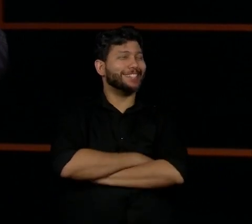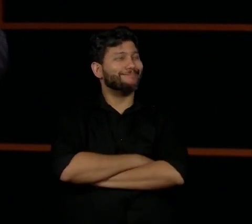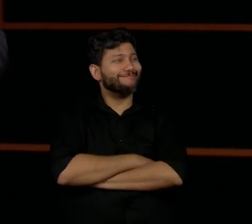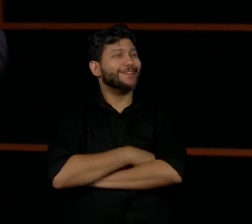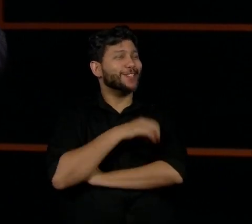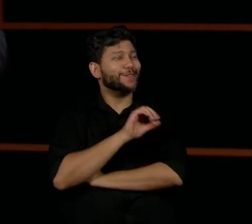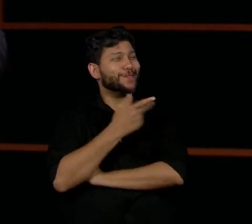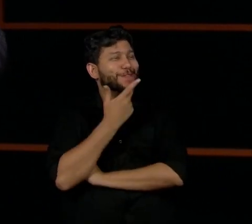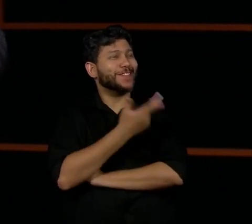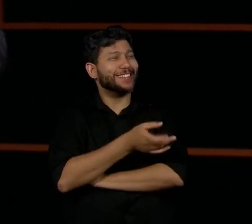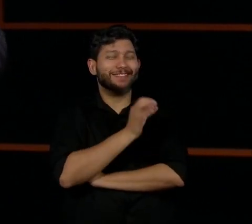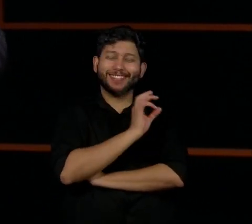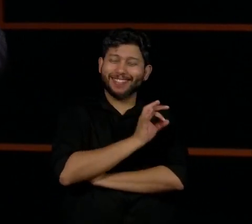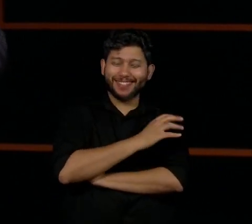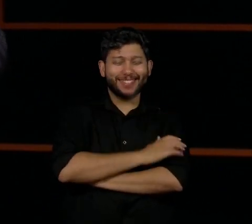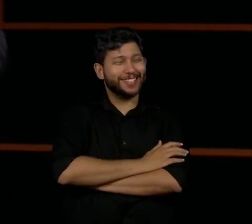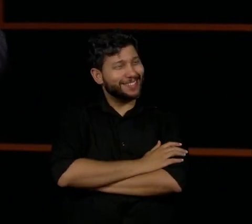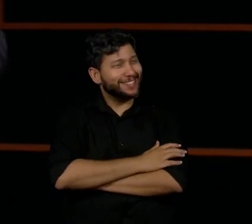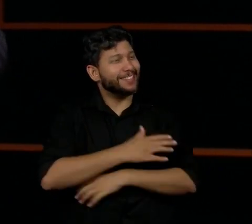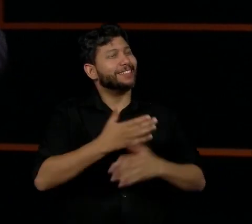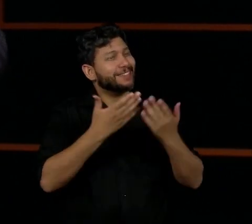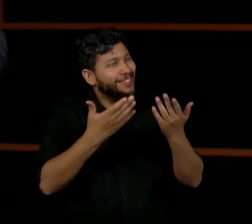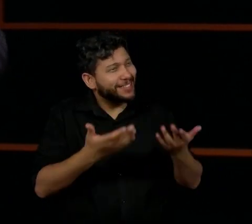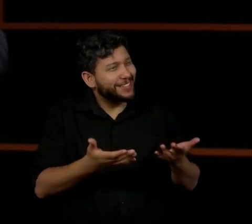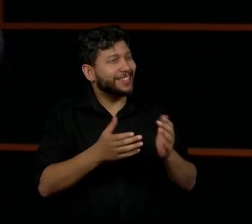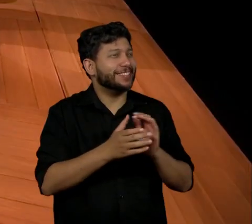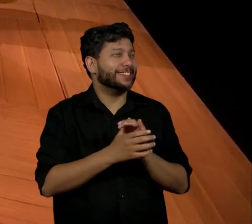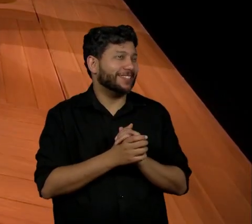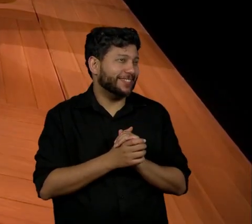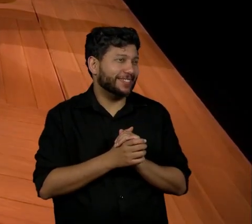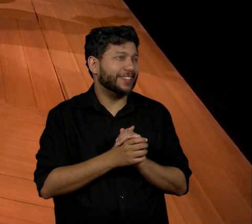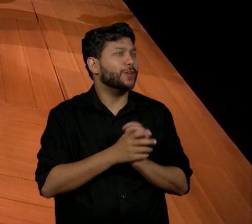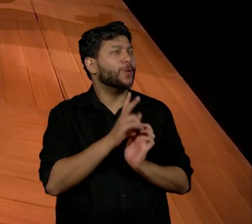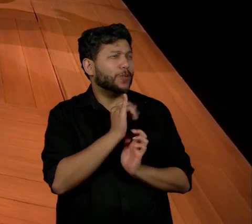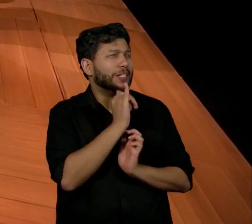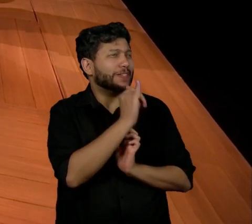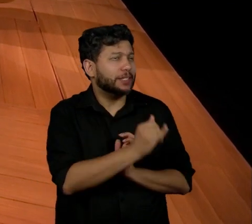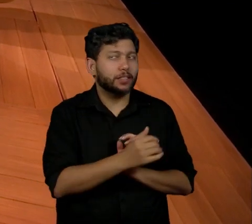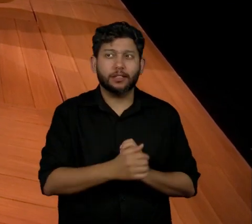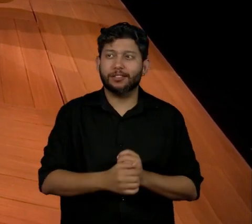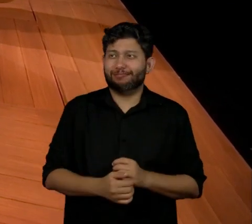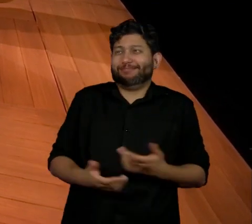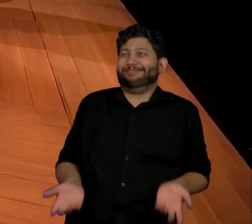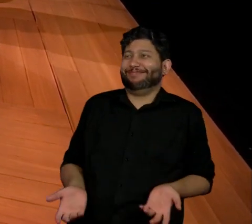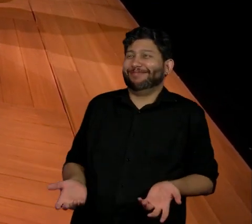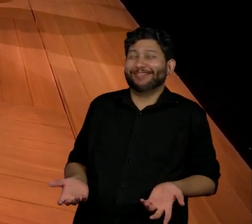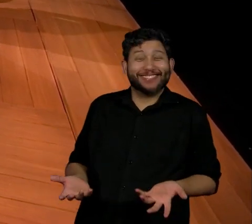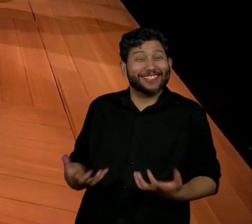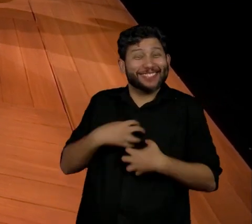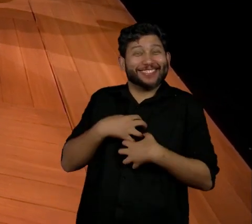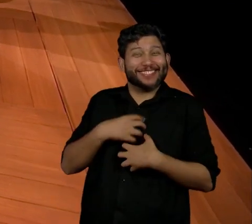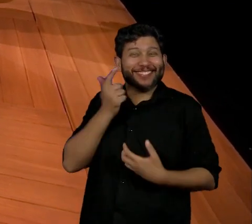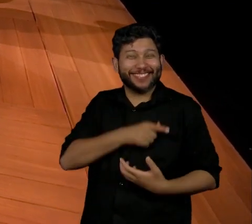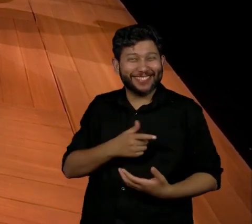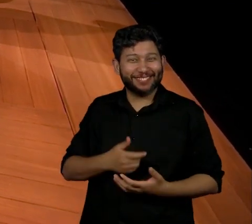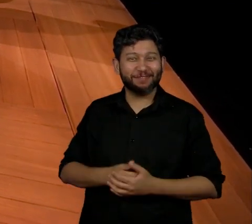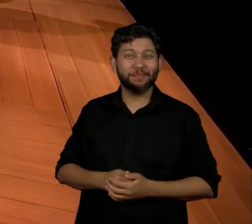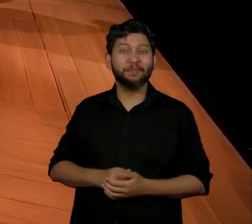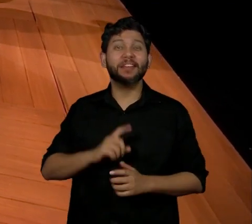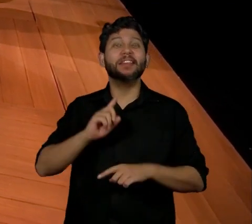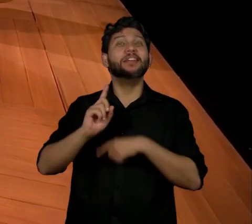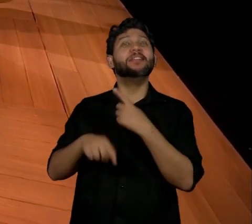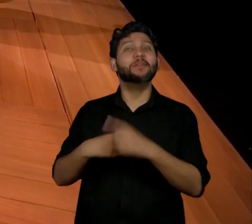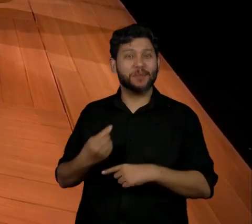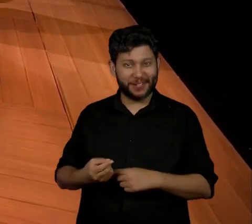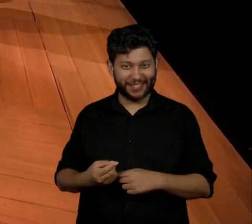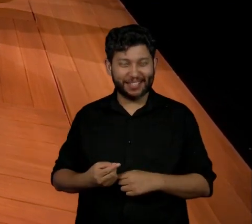Chico Anísio e vou levar seu recado. Para mim foi o máximo aqui. Passado o tempo, o Chapelin veio me perguntar,